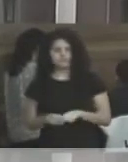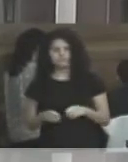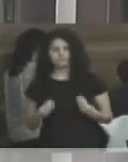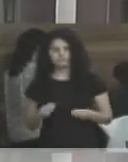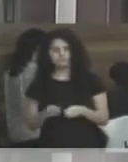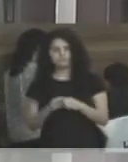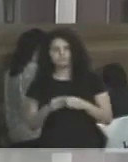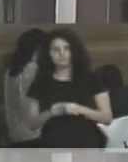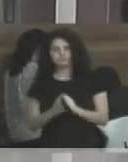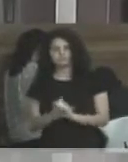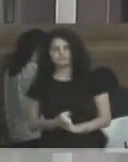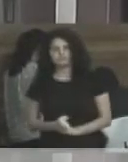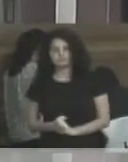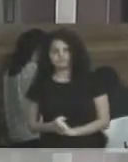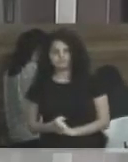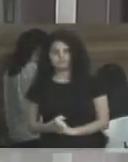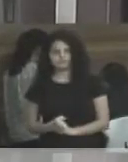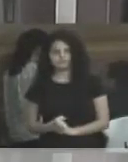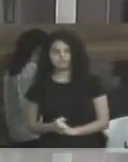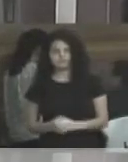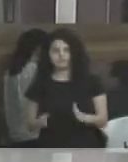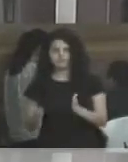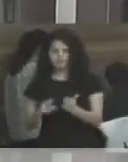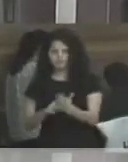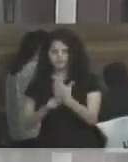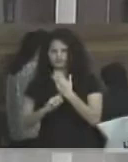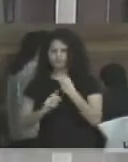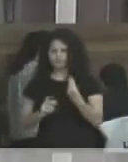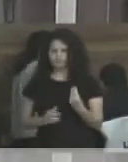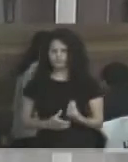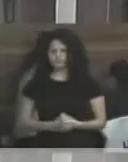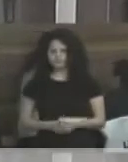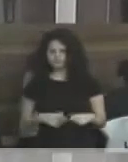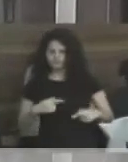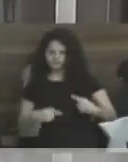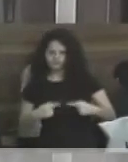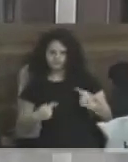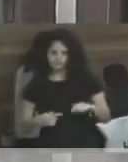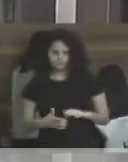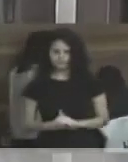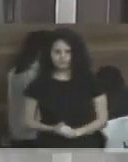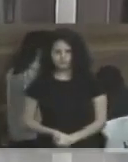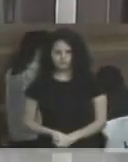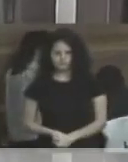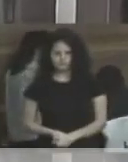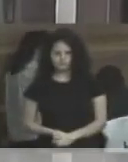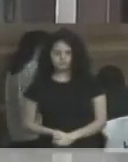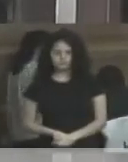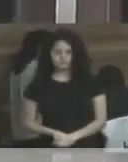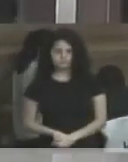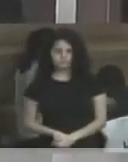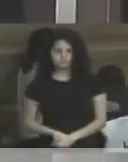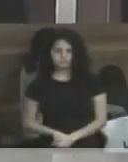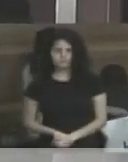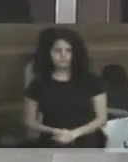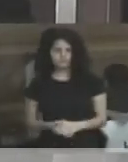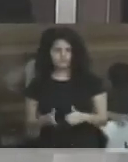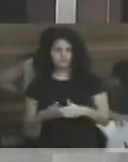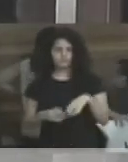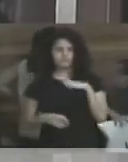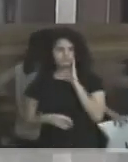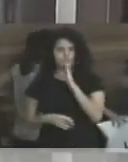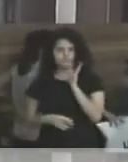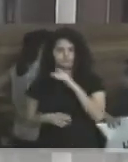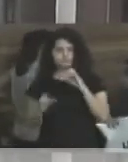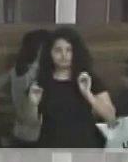uma pessoa que, inclusive, nos orienta muitas vezes em reuniões, quando se levanta o tema. Regime de urgência especial, desculpa, o